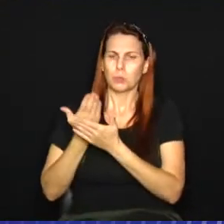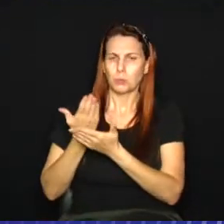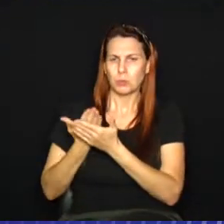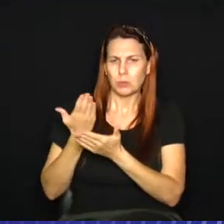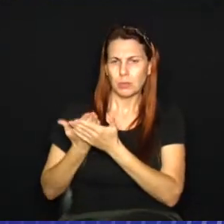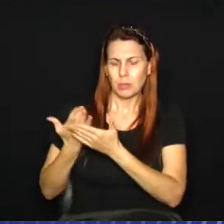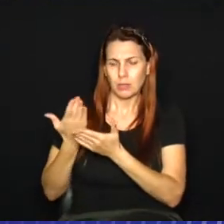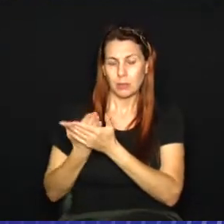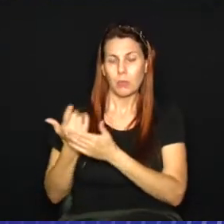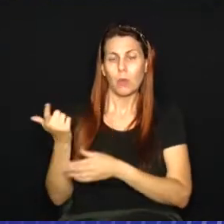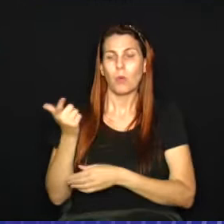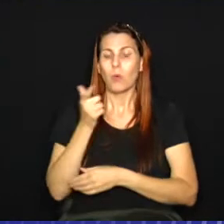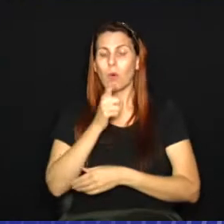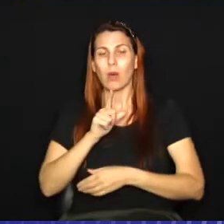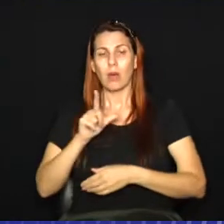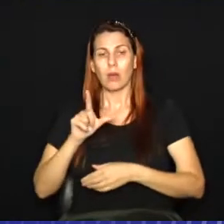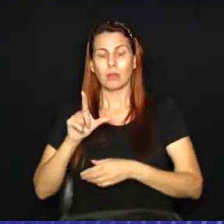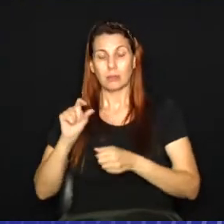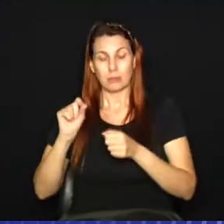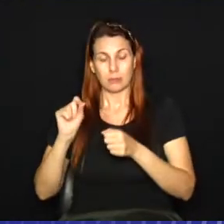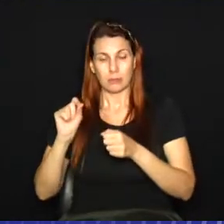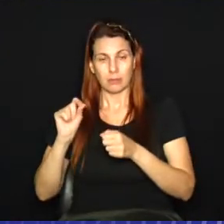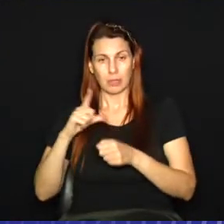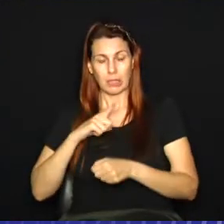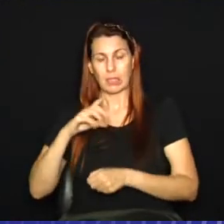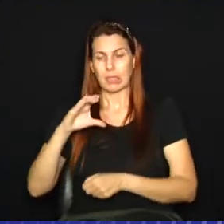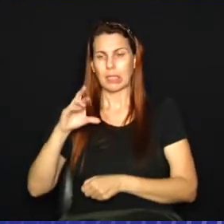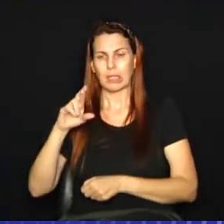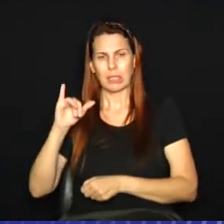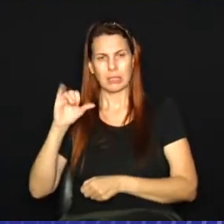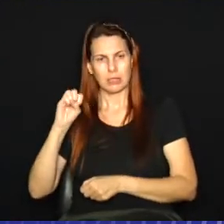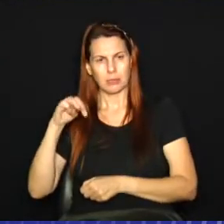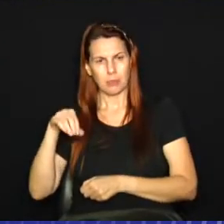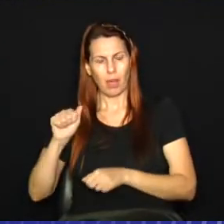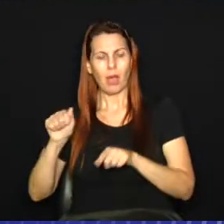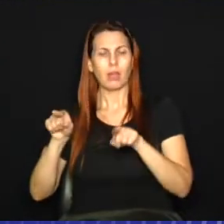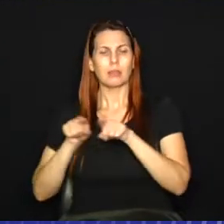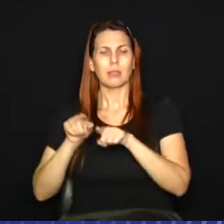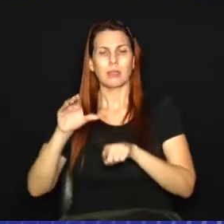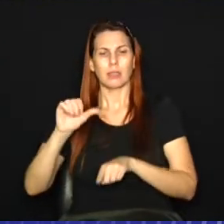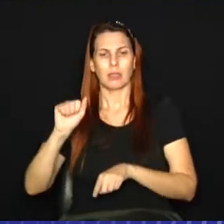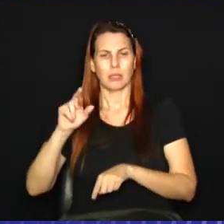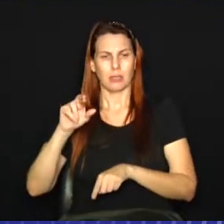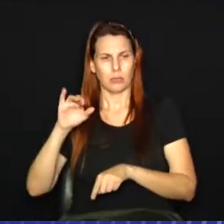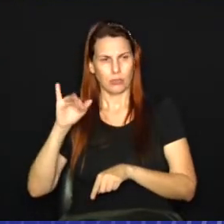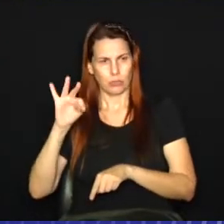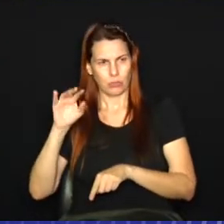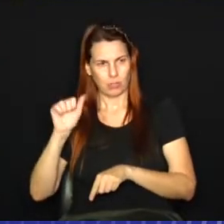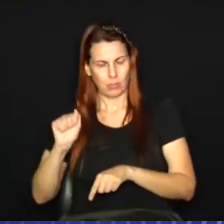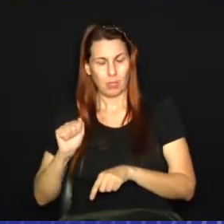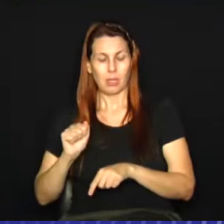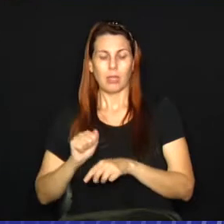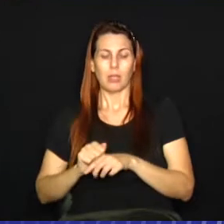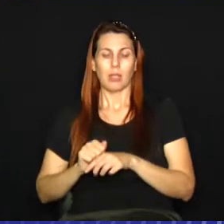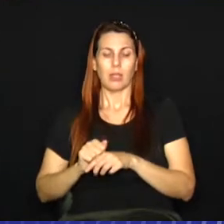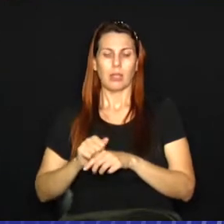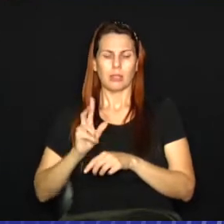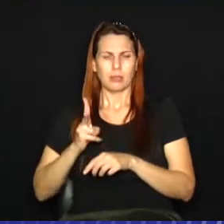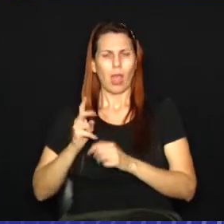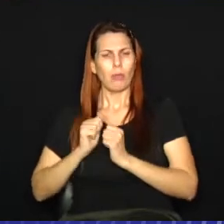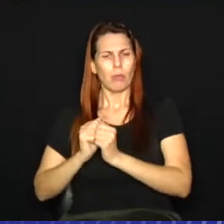primeira Eucaristia e crisma, juntamente com equipes de canto litúrgico. Na convivência